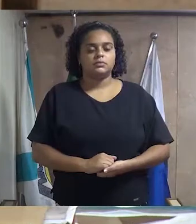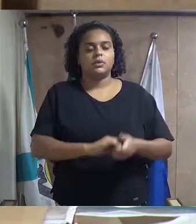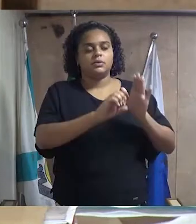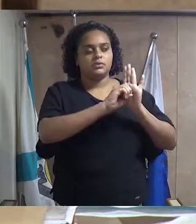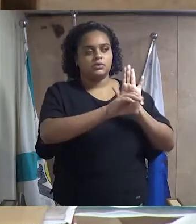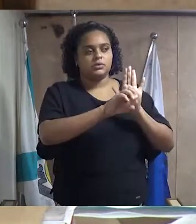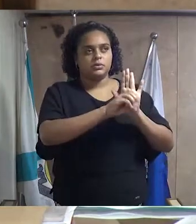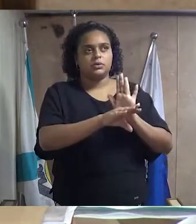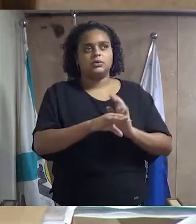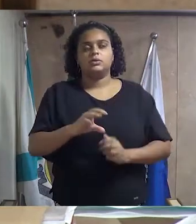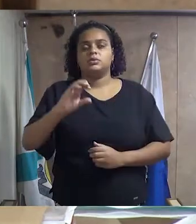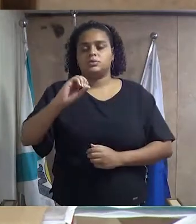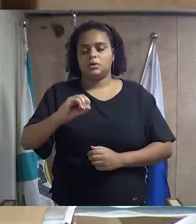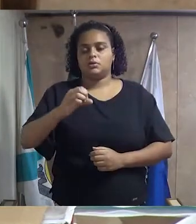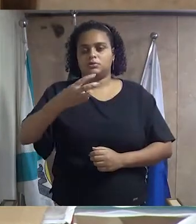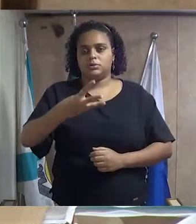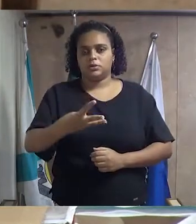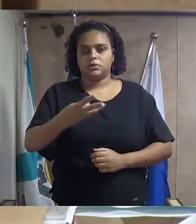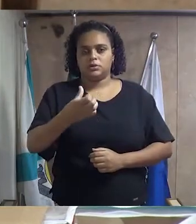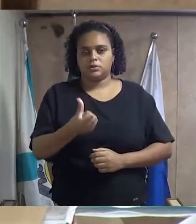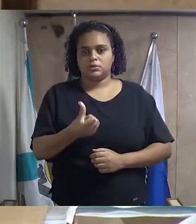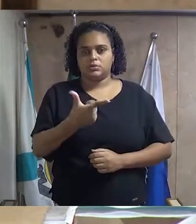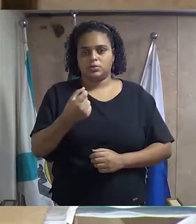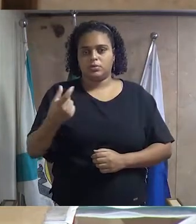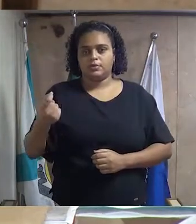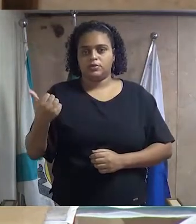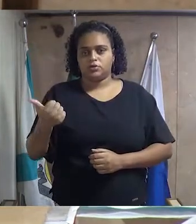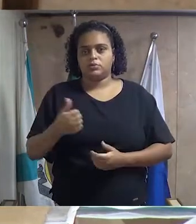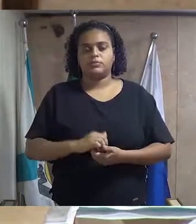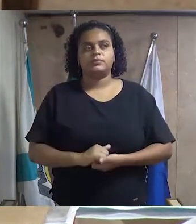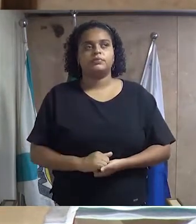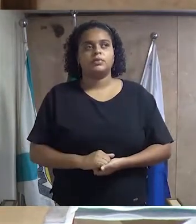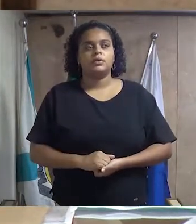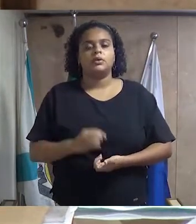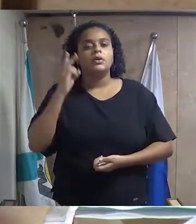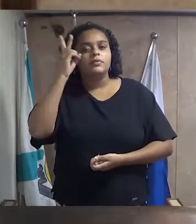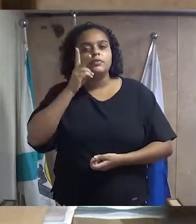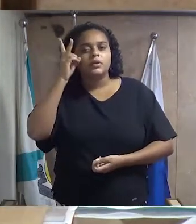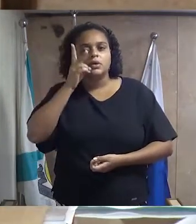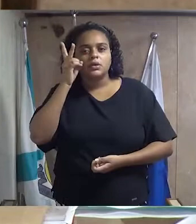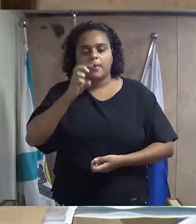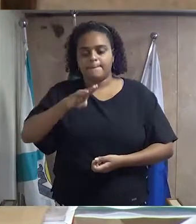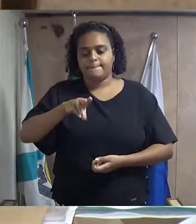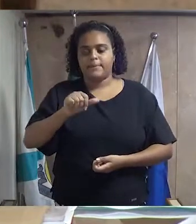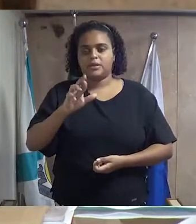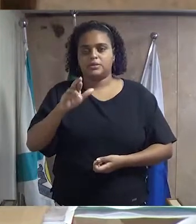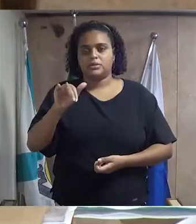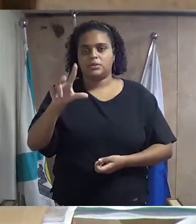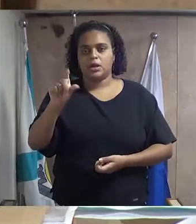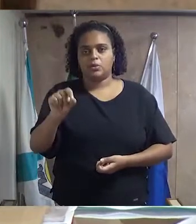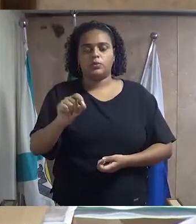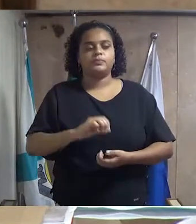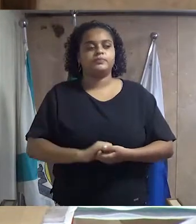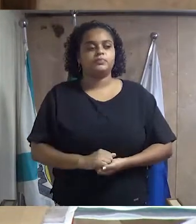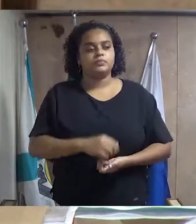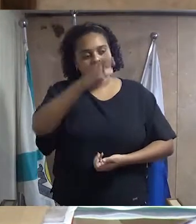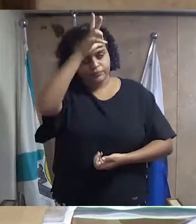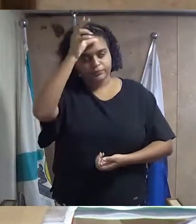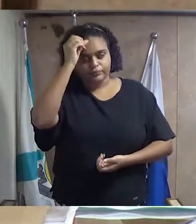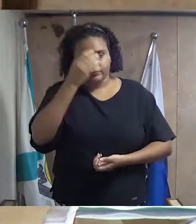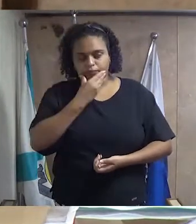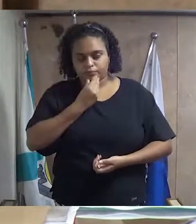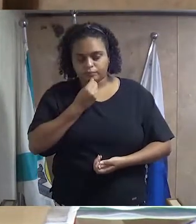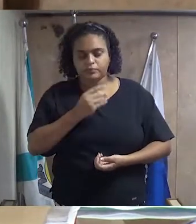Indicação 036 de 2021, do excelentíssimo senhor Marcelo Cardoso Rodrigues, solicitando ao senhor